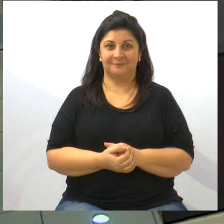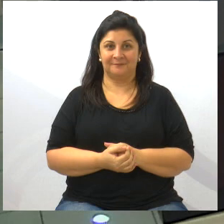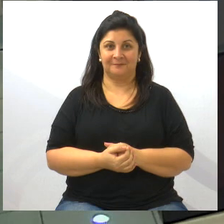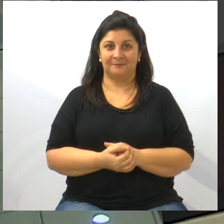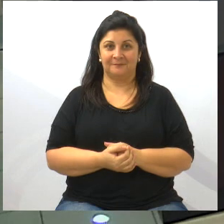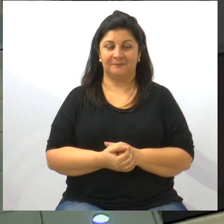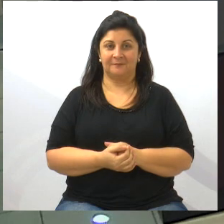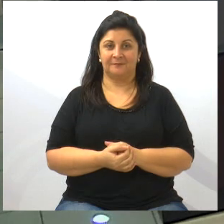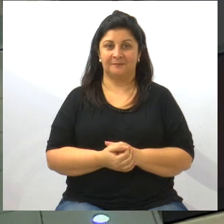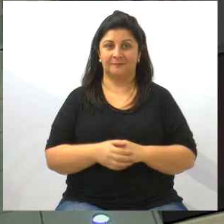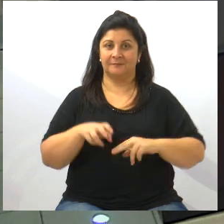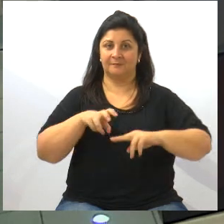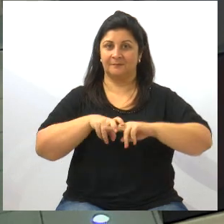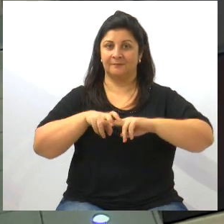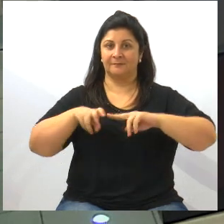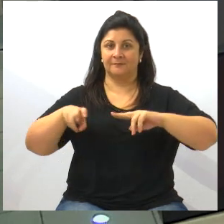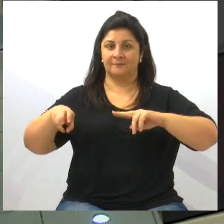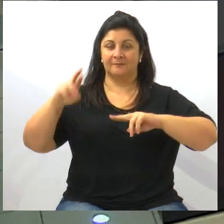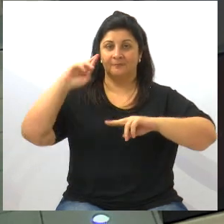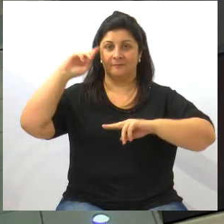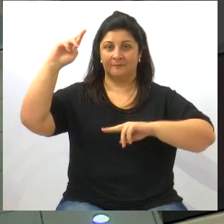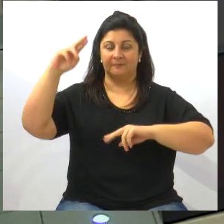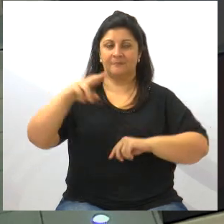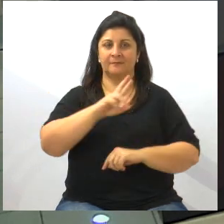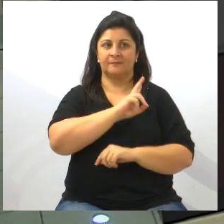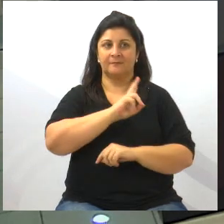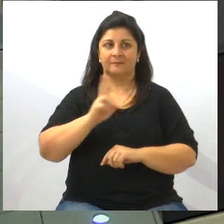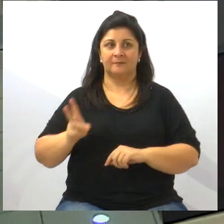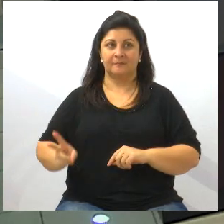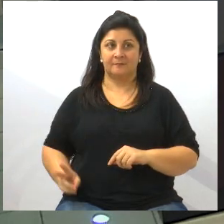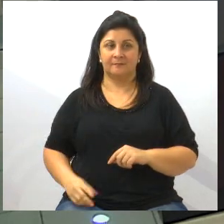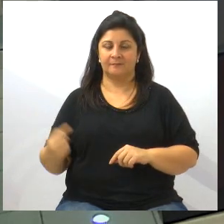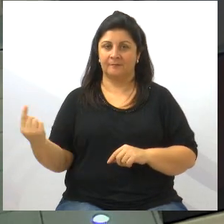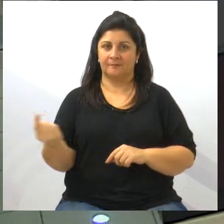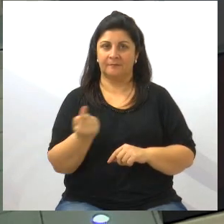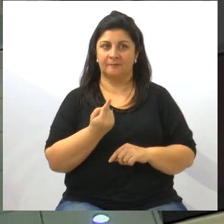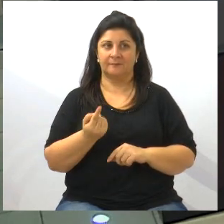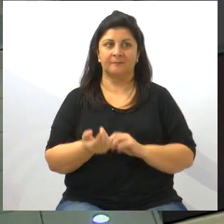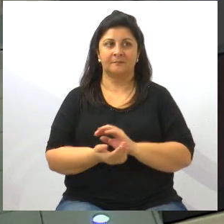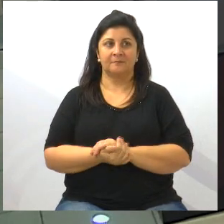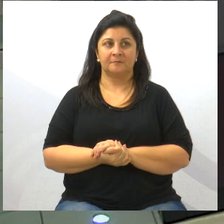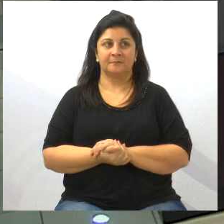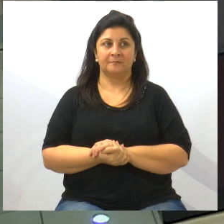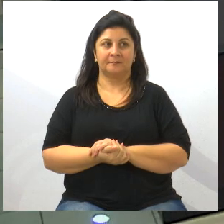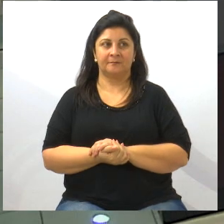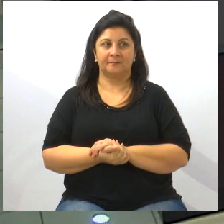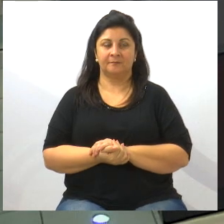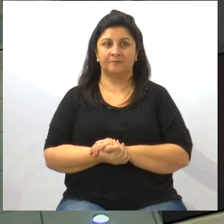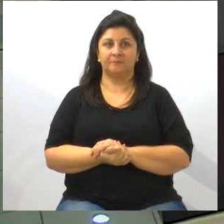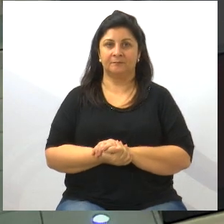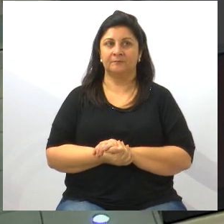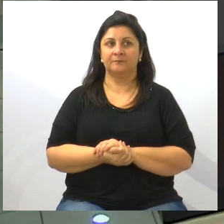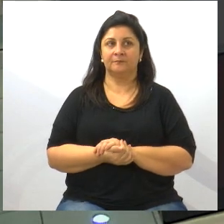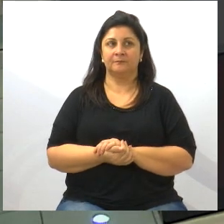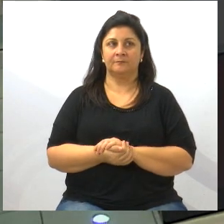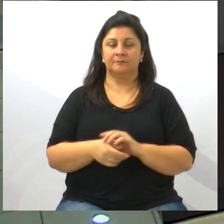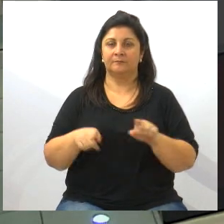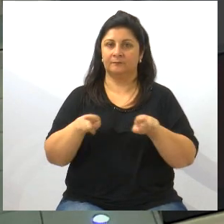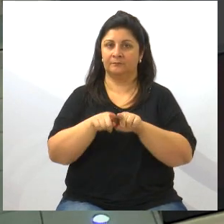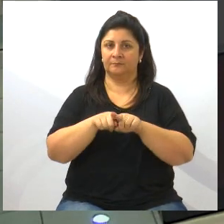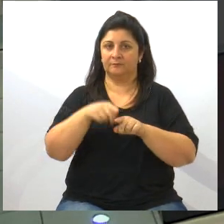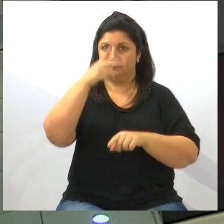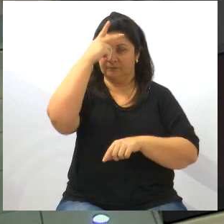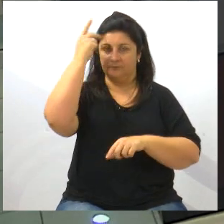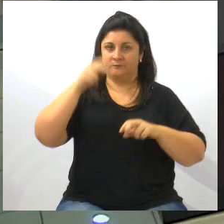Senhores membros da mesa, vereadores aqui presentes, usuários do plenário,